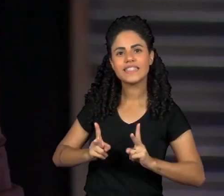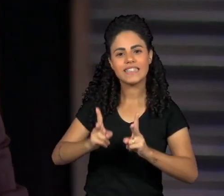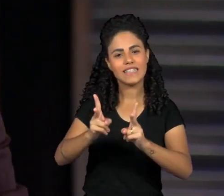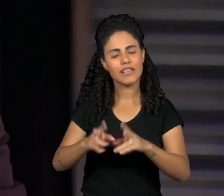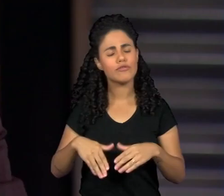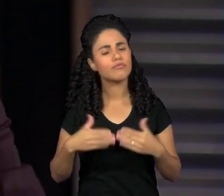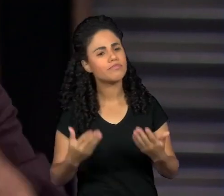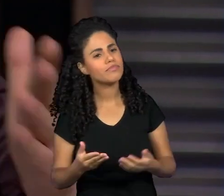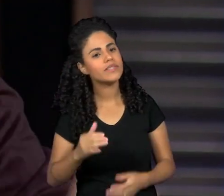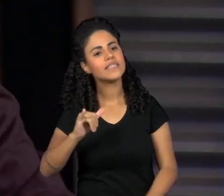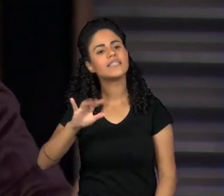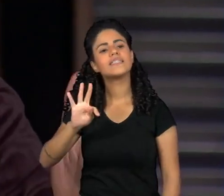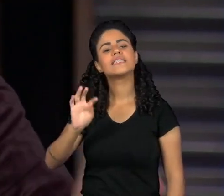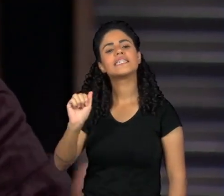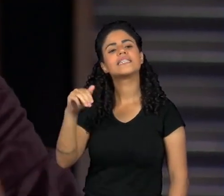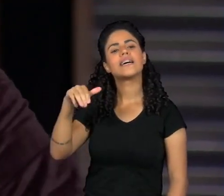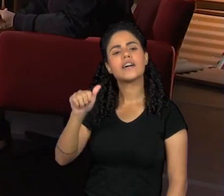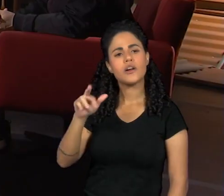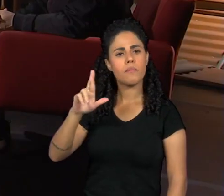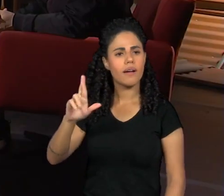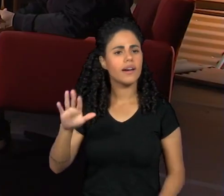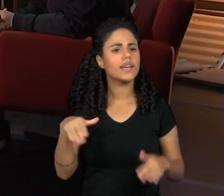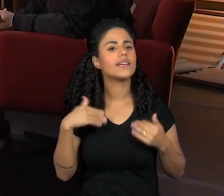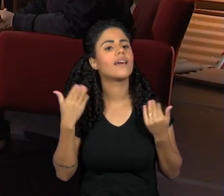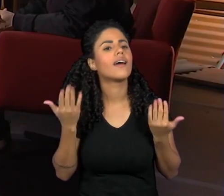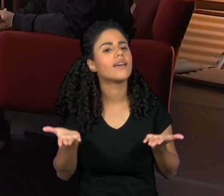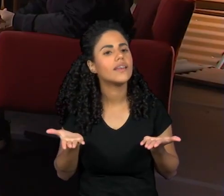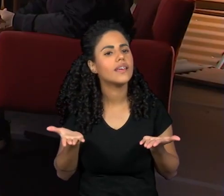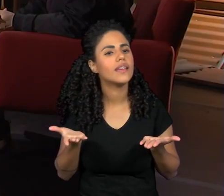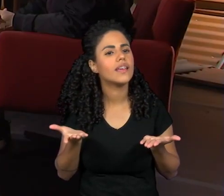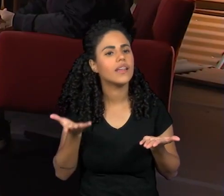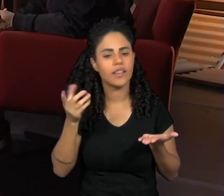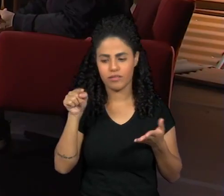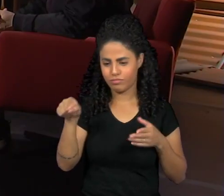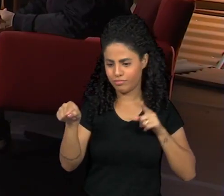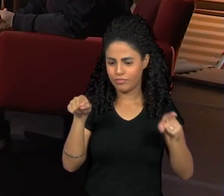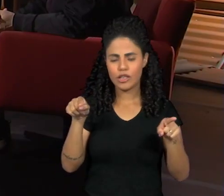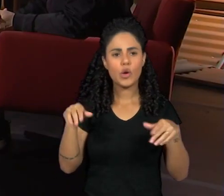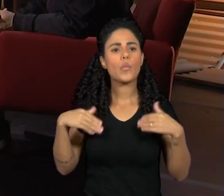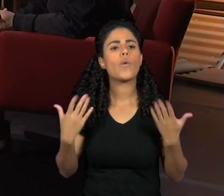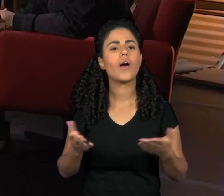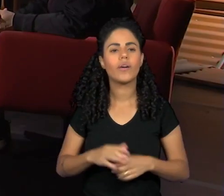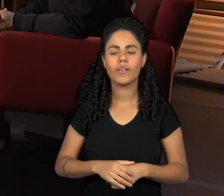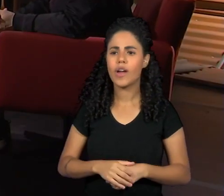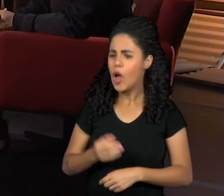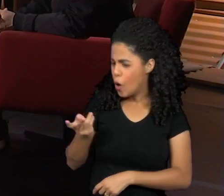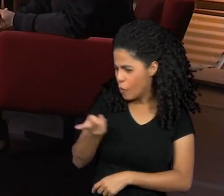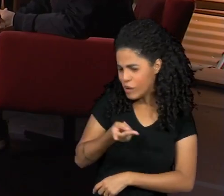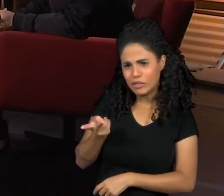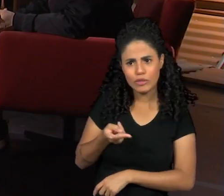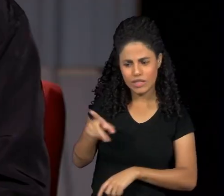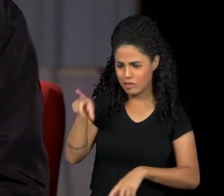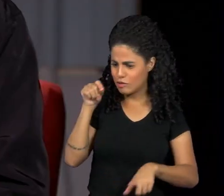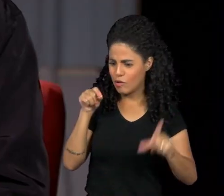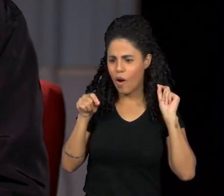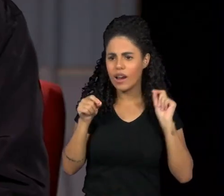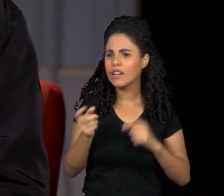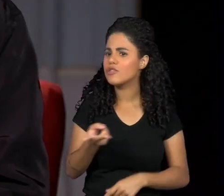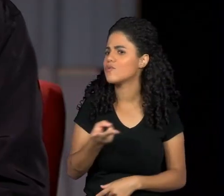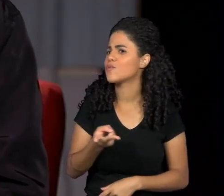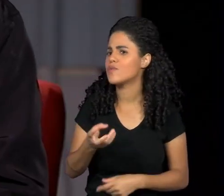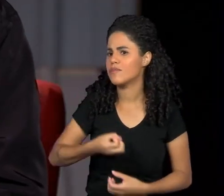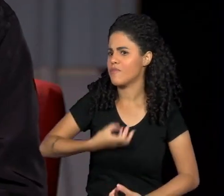Itamar, com qual das duas versões que eu devo ficar da Bahia? Com as duas. Com as duas! E eu acho que